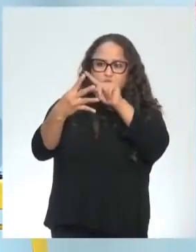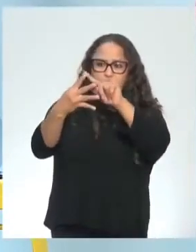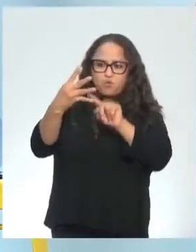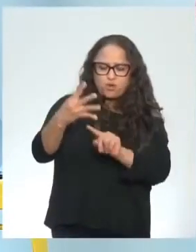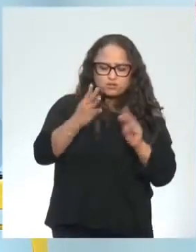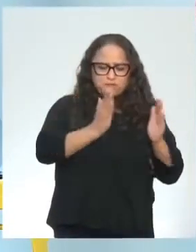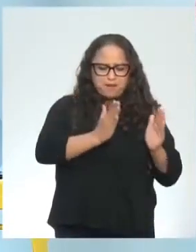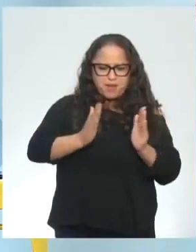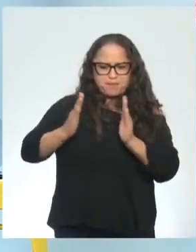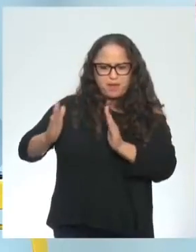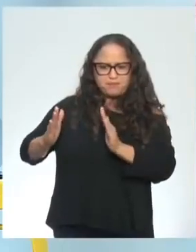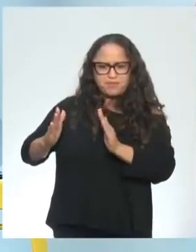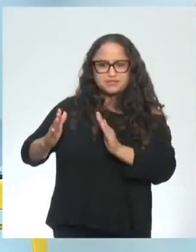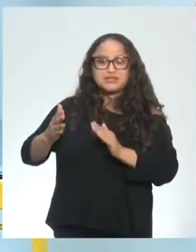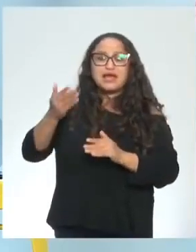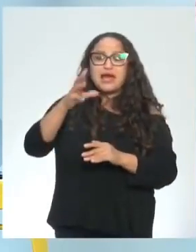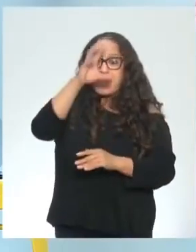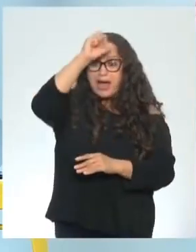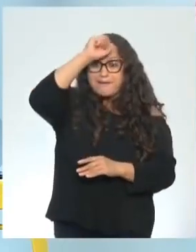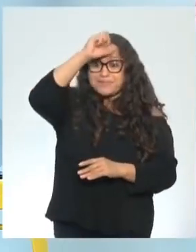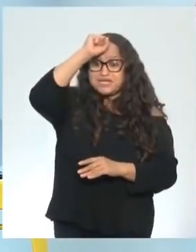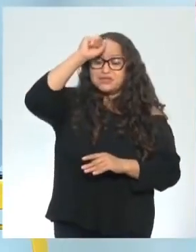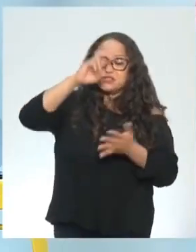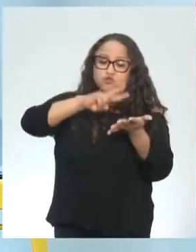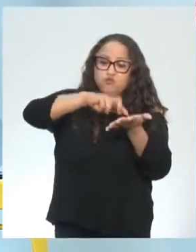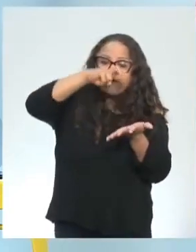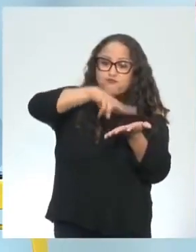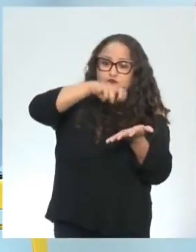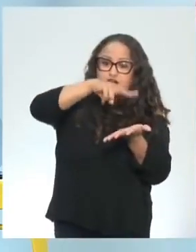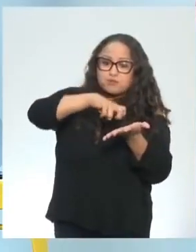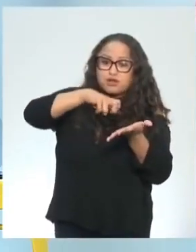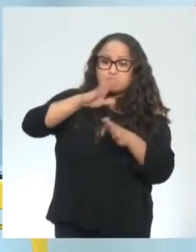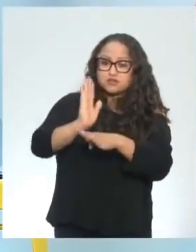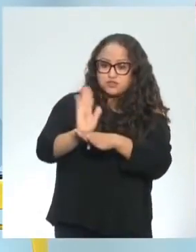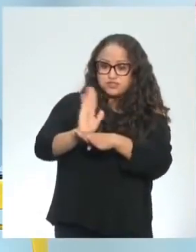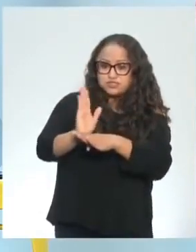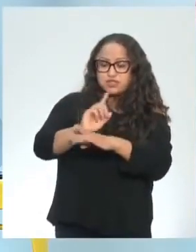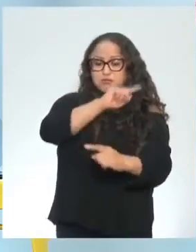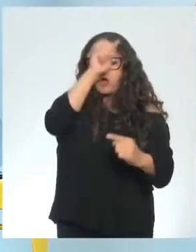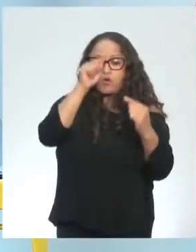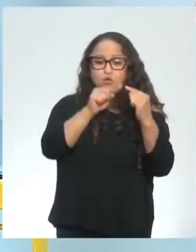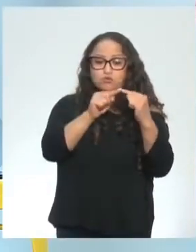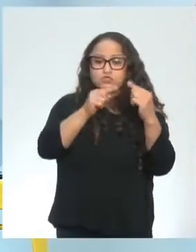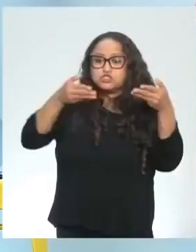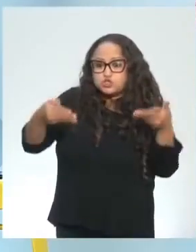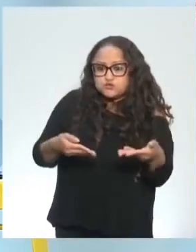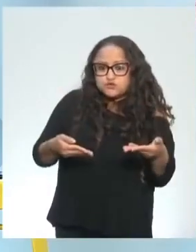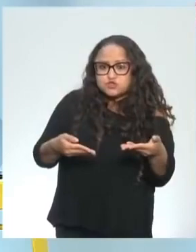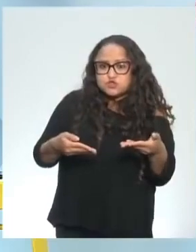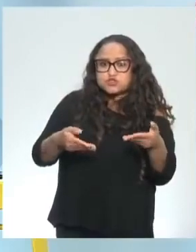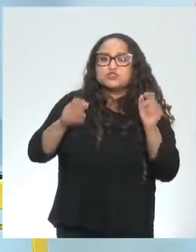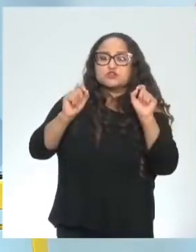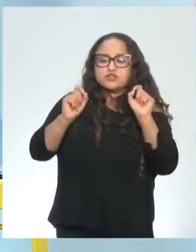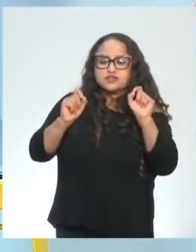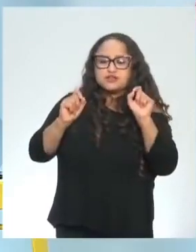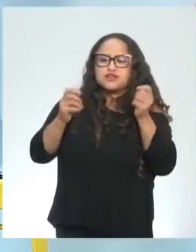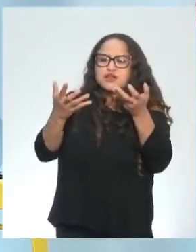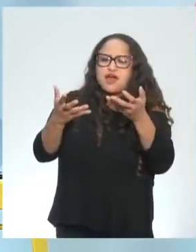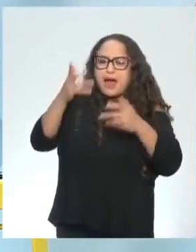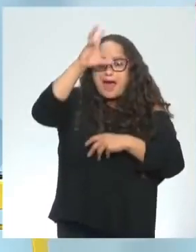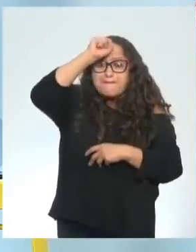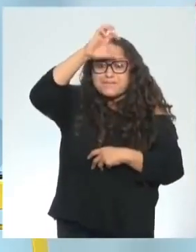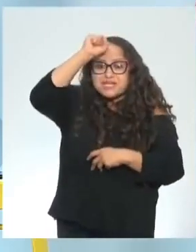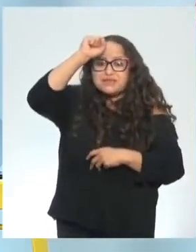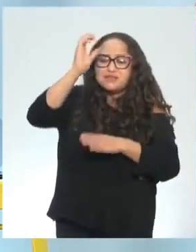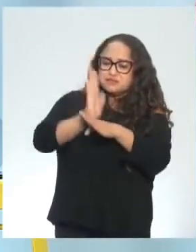estágios e vamos lá aprendendo vocabulário com relação ao cinema que é o objetivo da aula de hoje né a qual eu que abri a